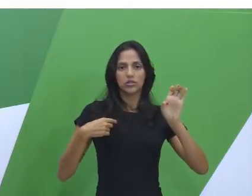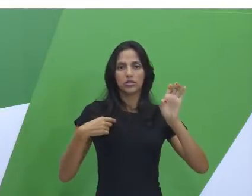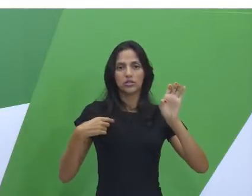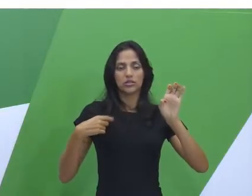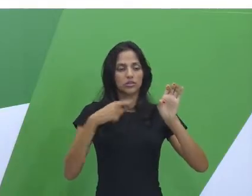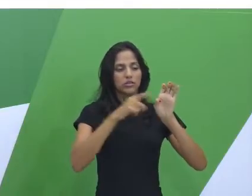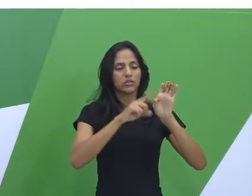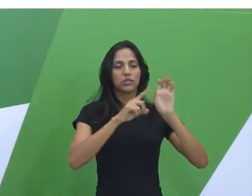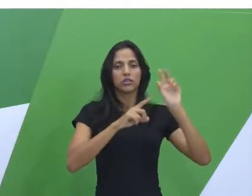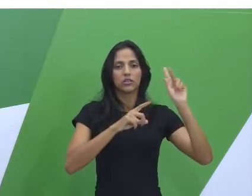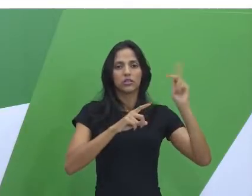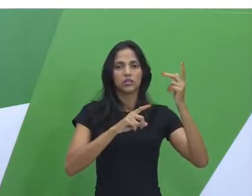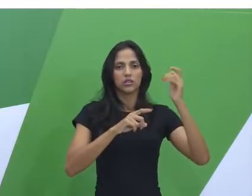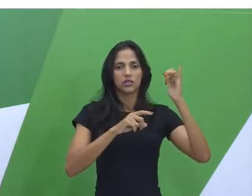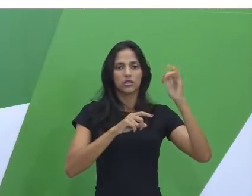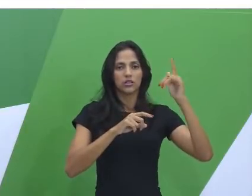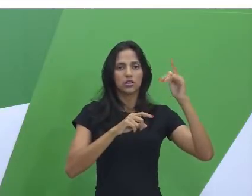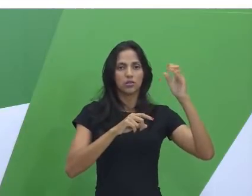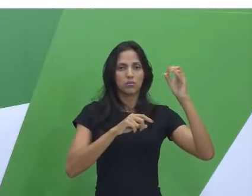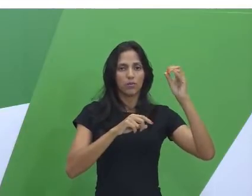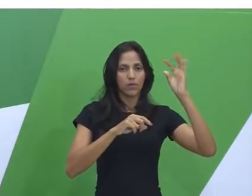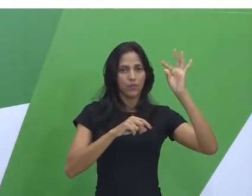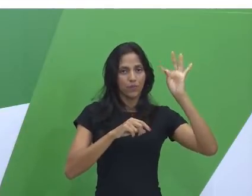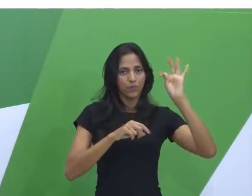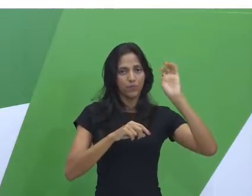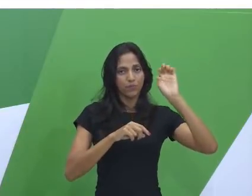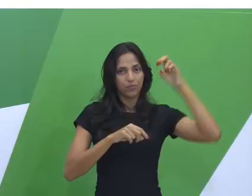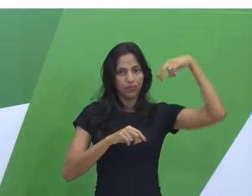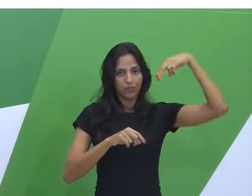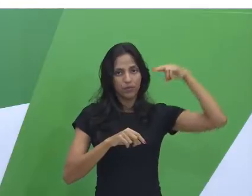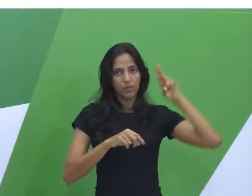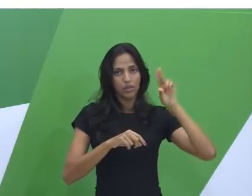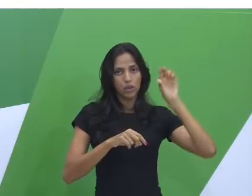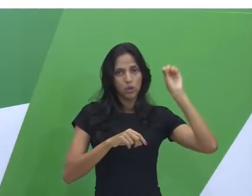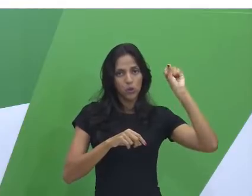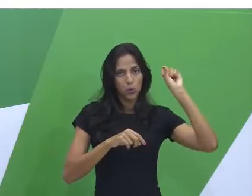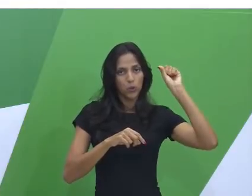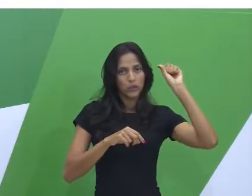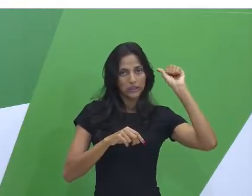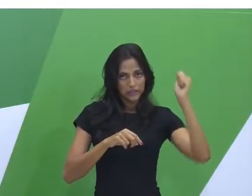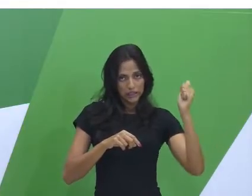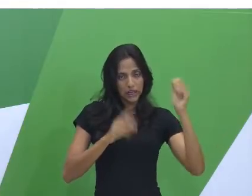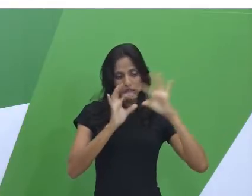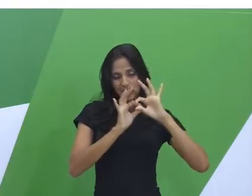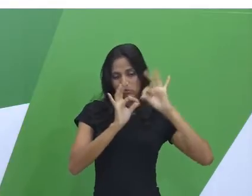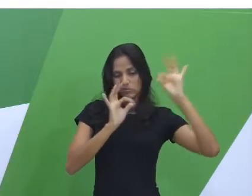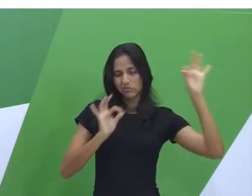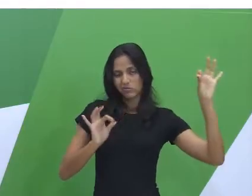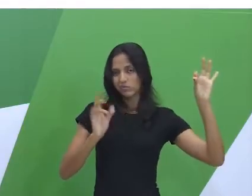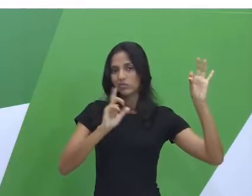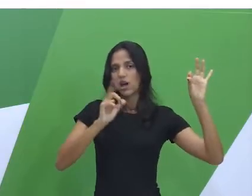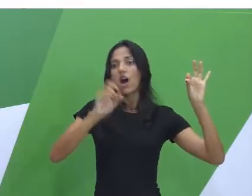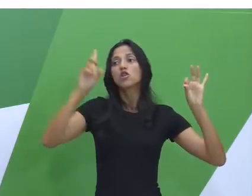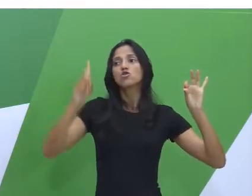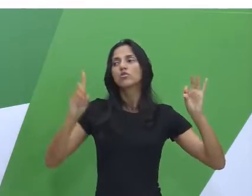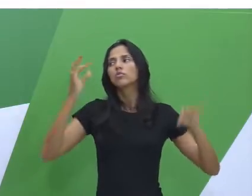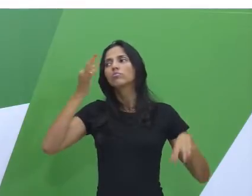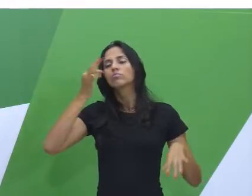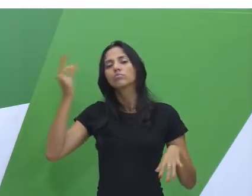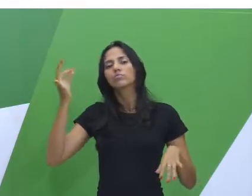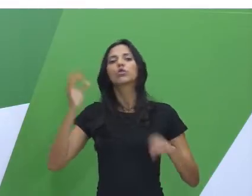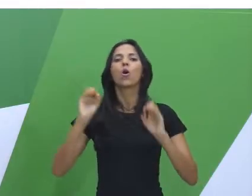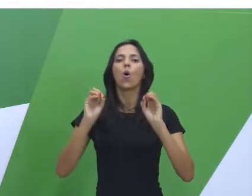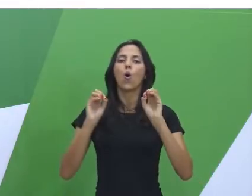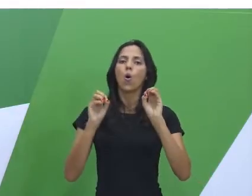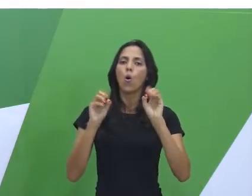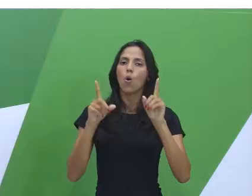a hipotenusa, ou seja, a maior distância em um triângulo retângulo.